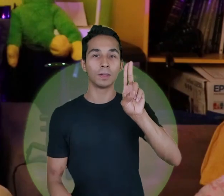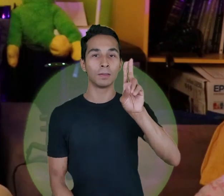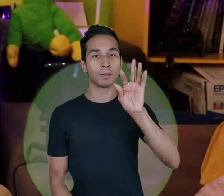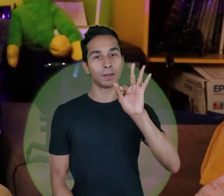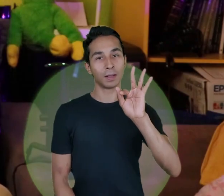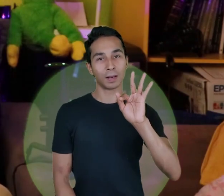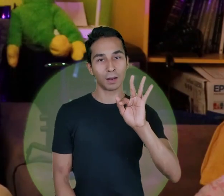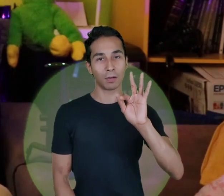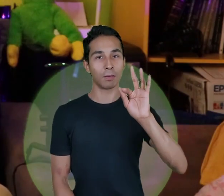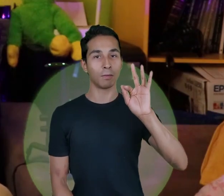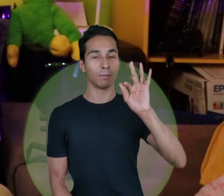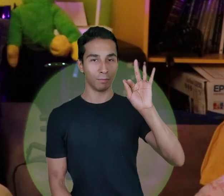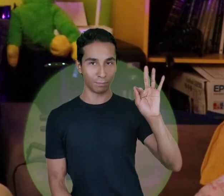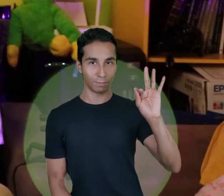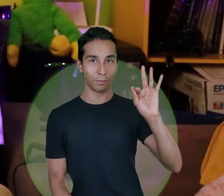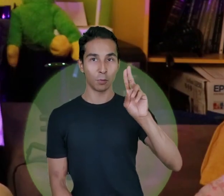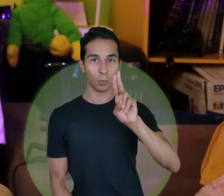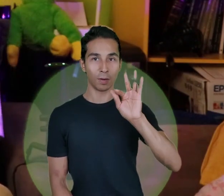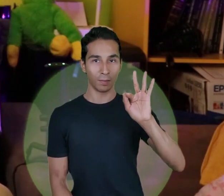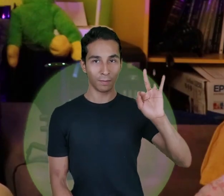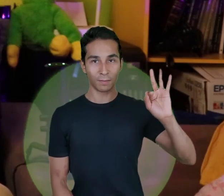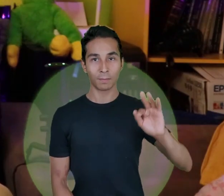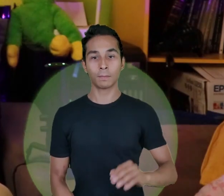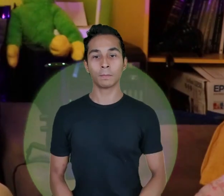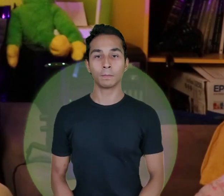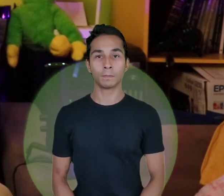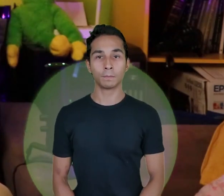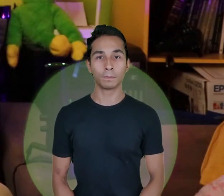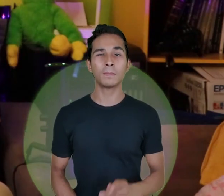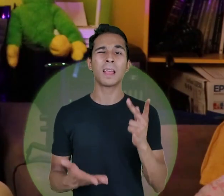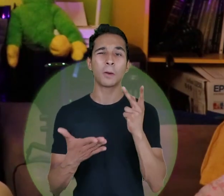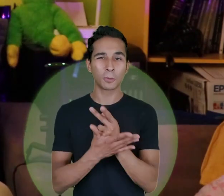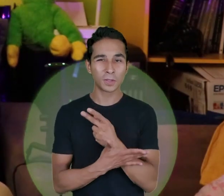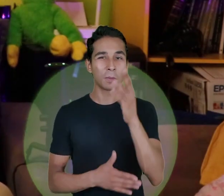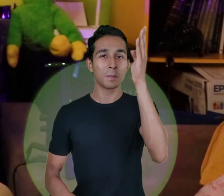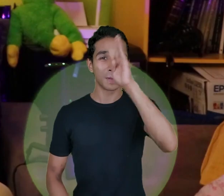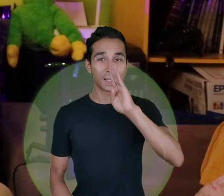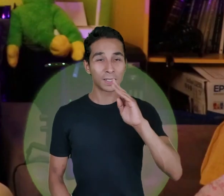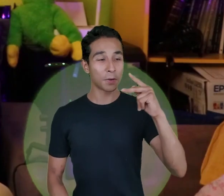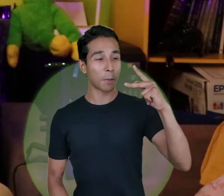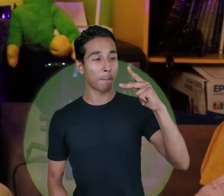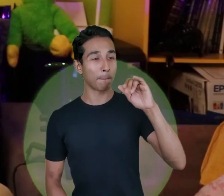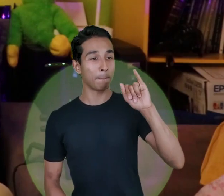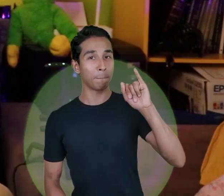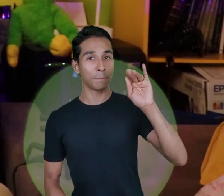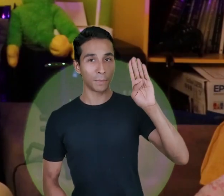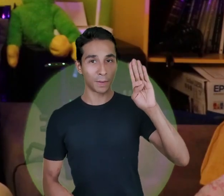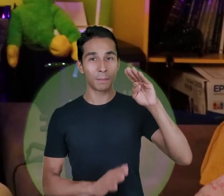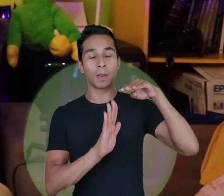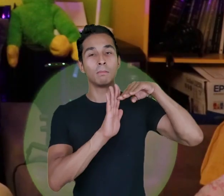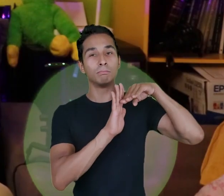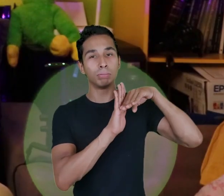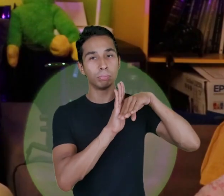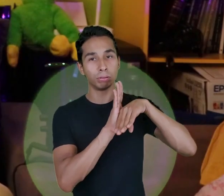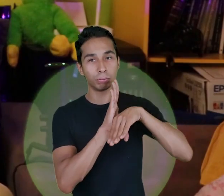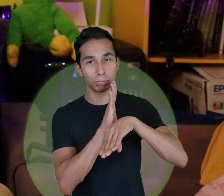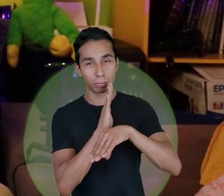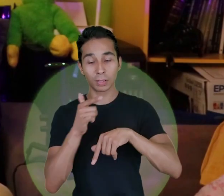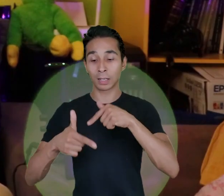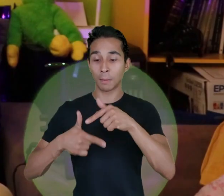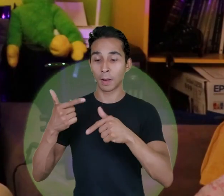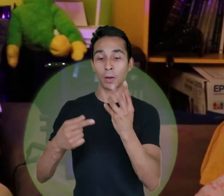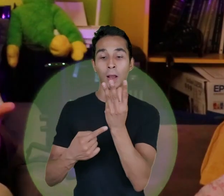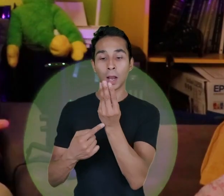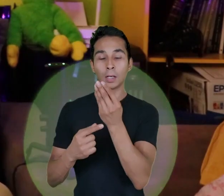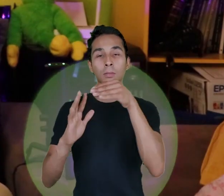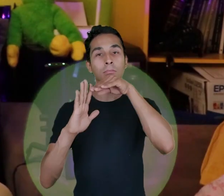meio dessas dificuldades, dessas quedas no PIB, né, da produção da economia criativa, que traz aí muitos empregos, então tipo assim,